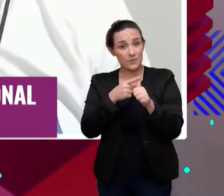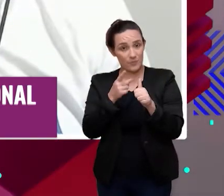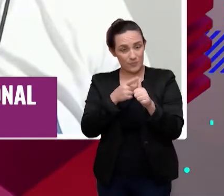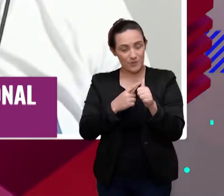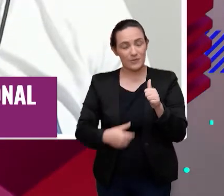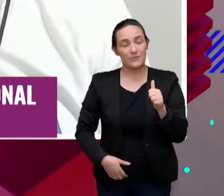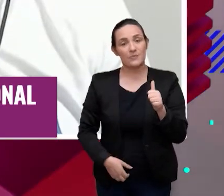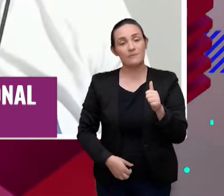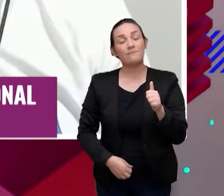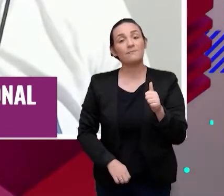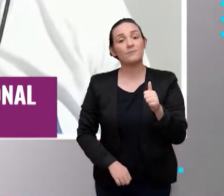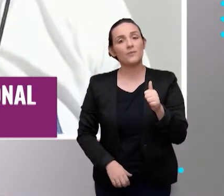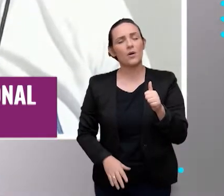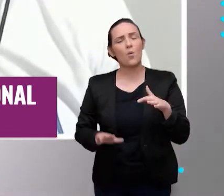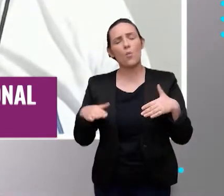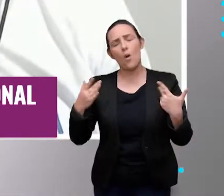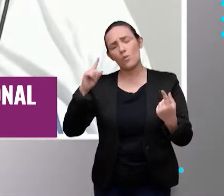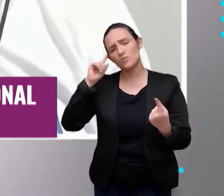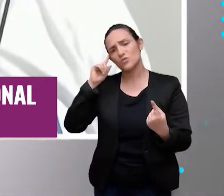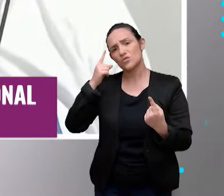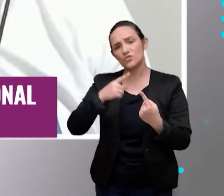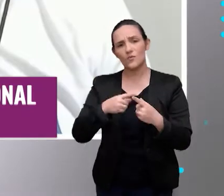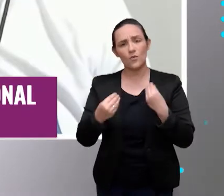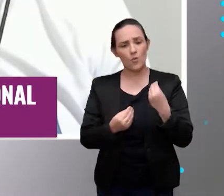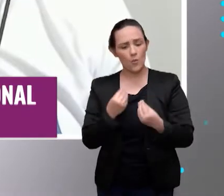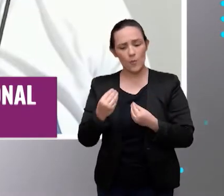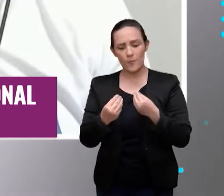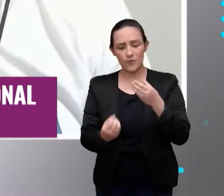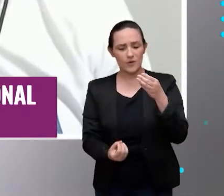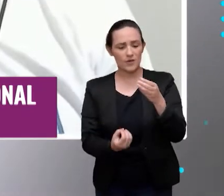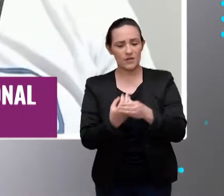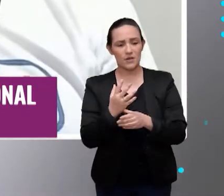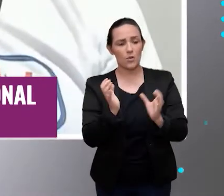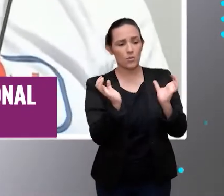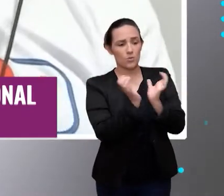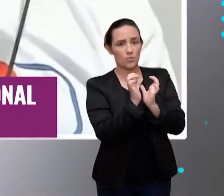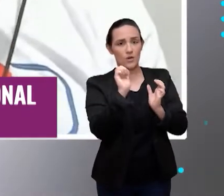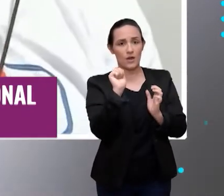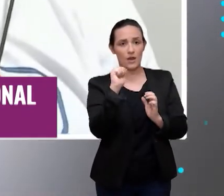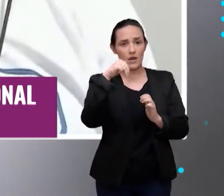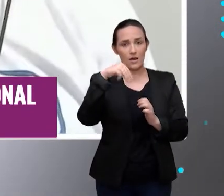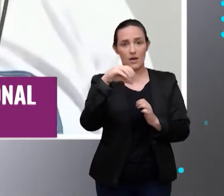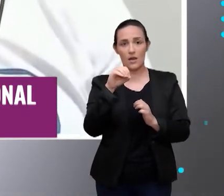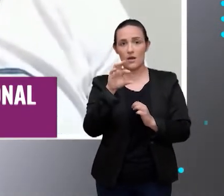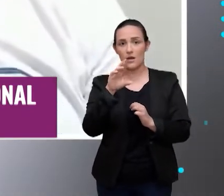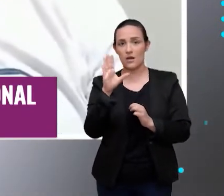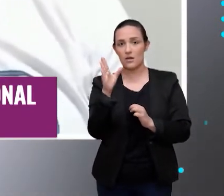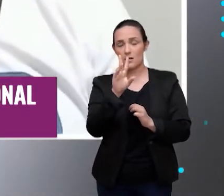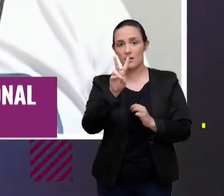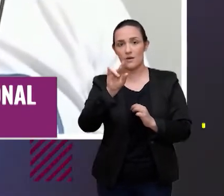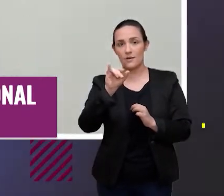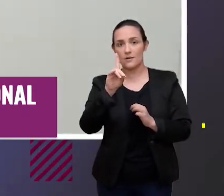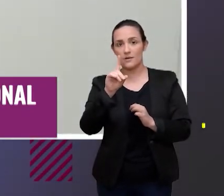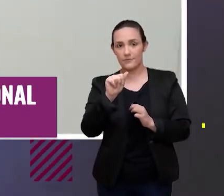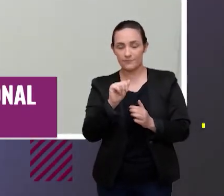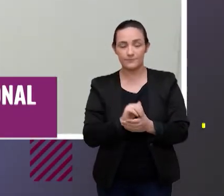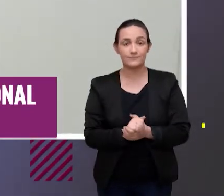é o objetivo, como é que foi criado, né, o Grupo Amor Vida? Bom, o Grupo Amor Vida,